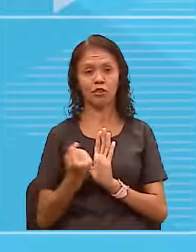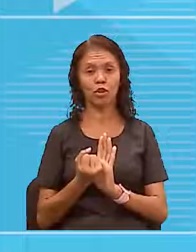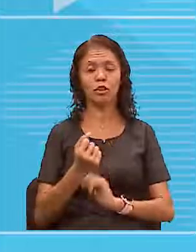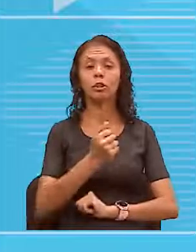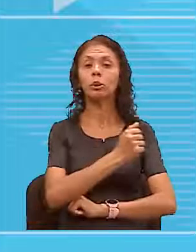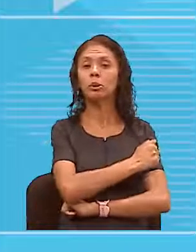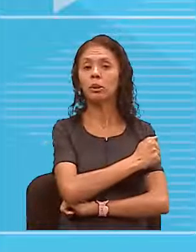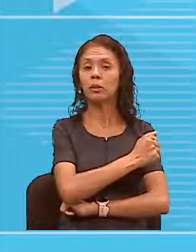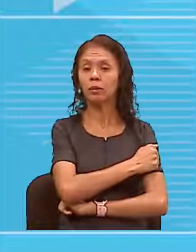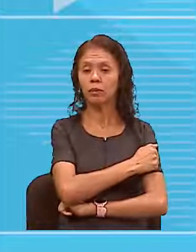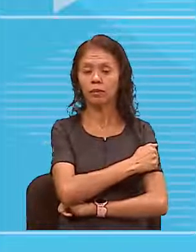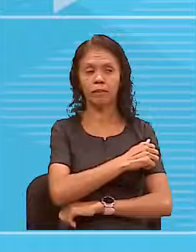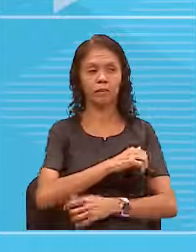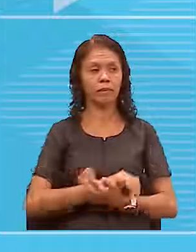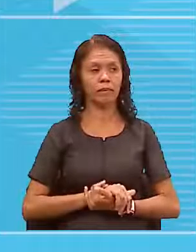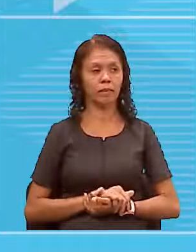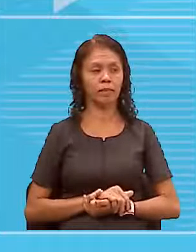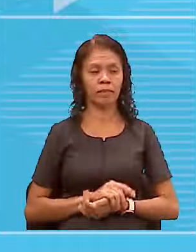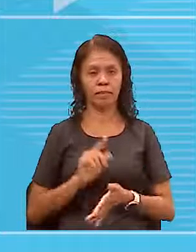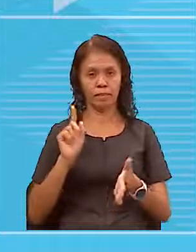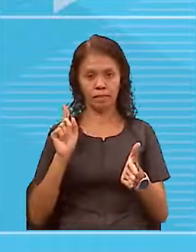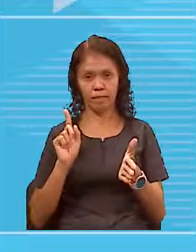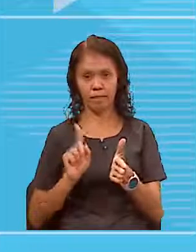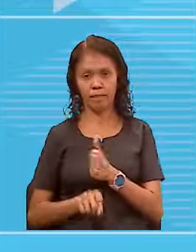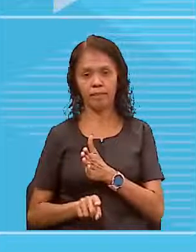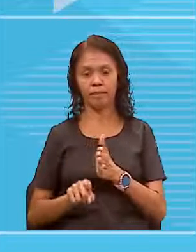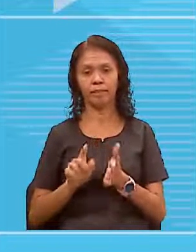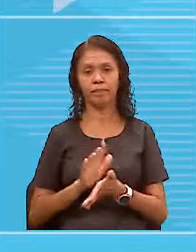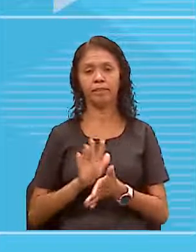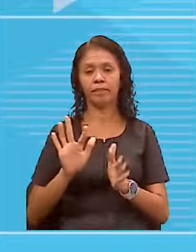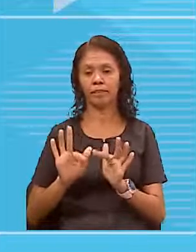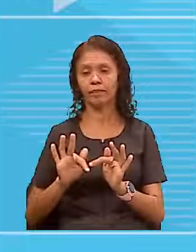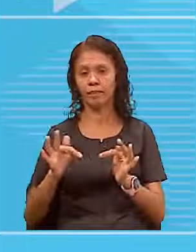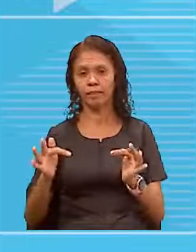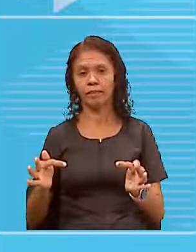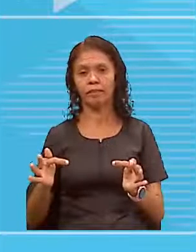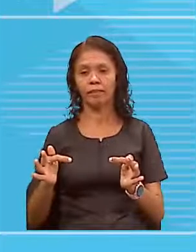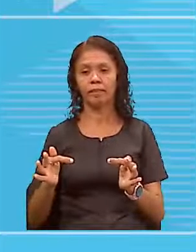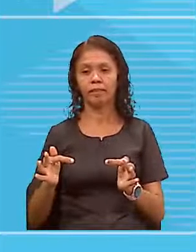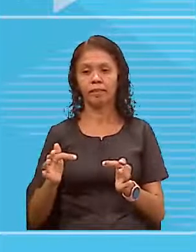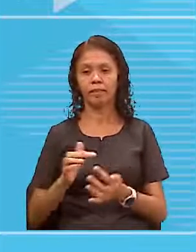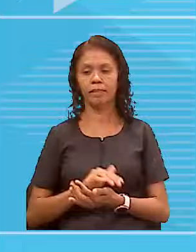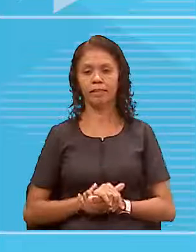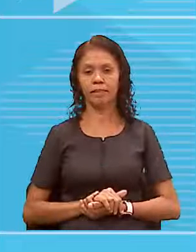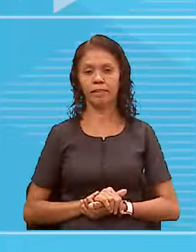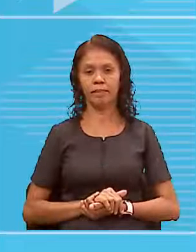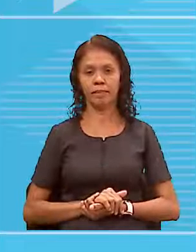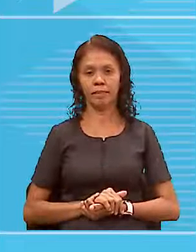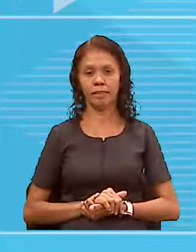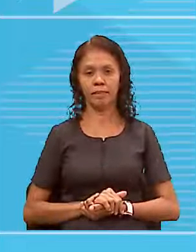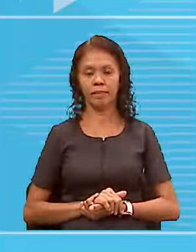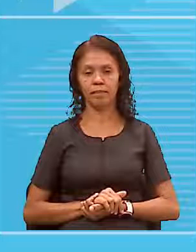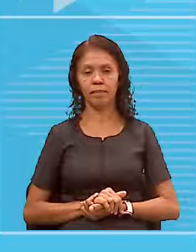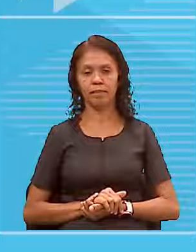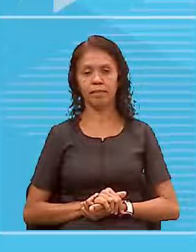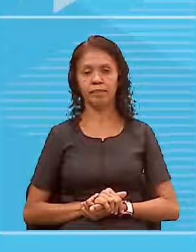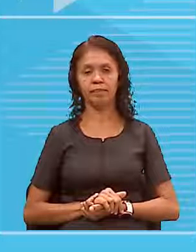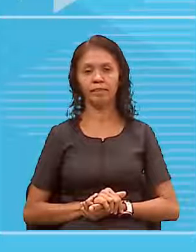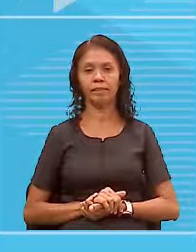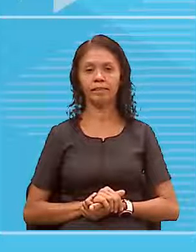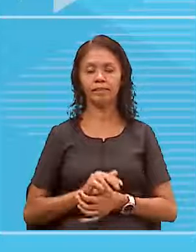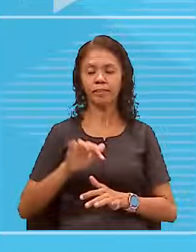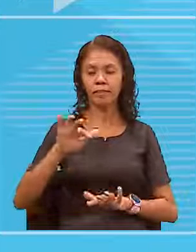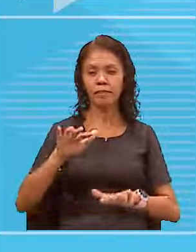estão conseguindo compreender? Essa seria a pergunta mais simples que vocês poderão entender. Qual seria a